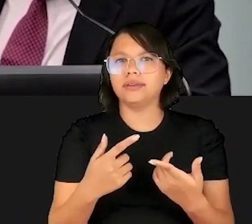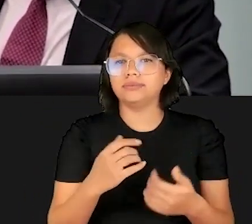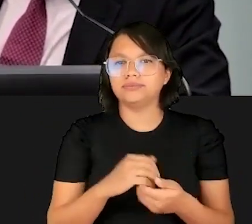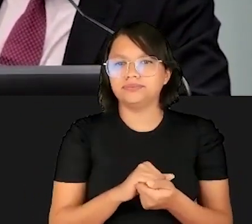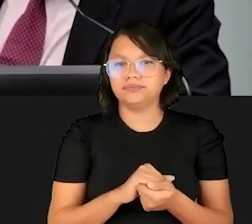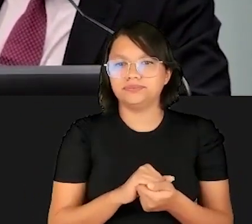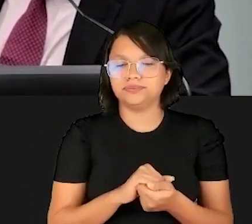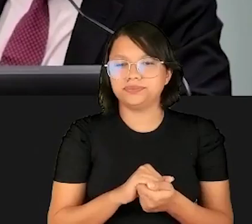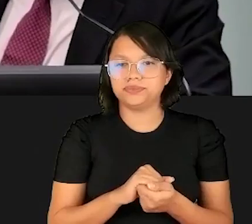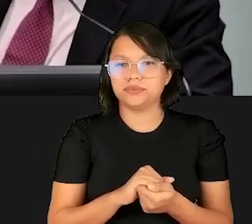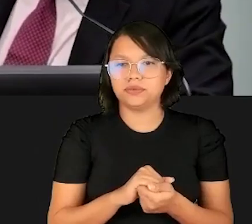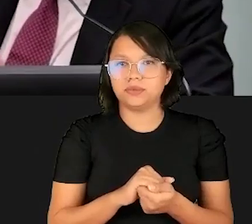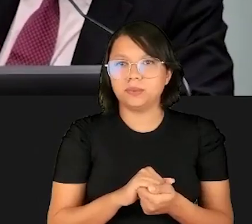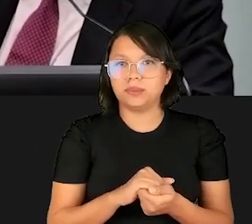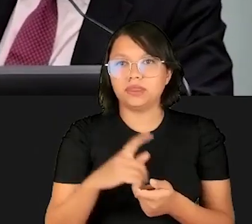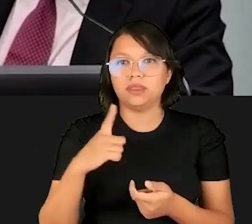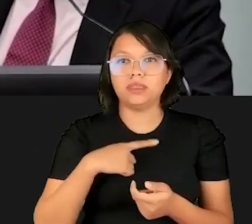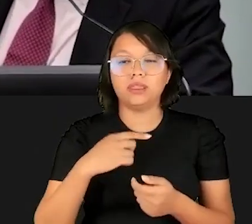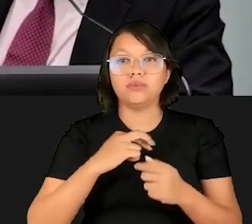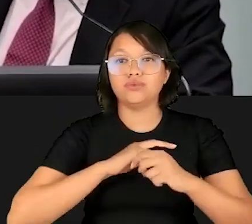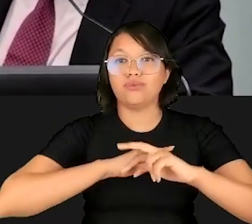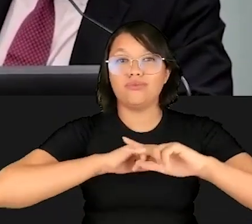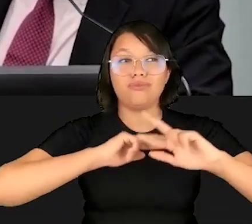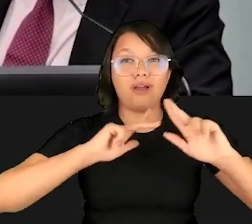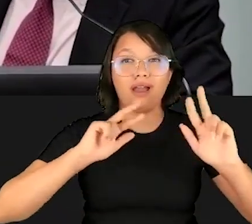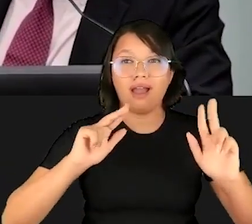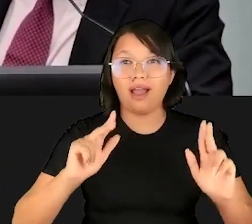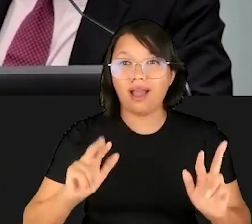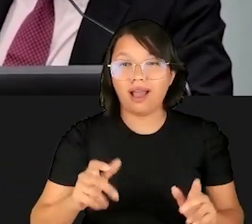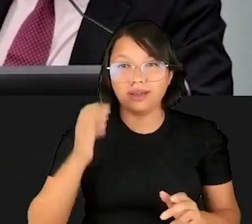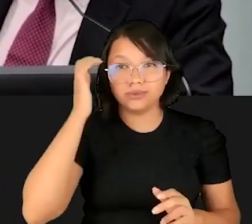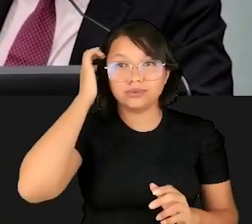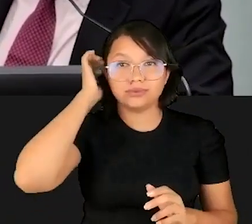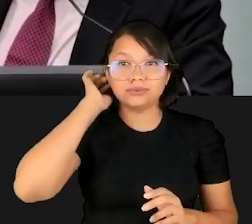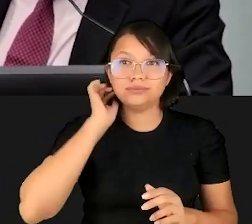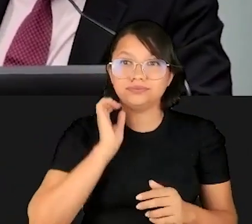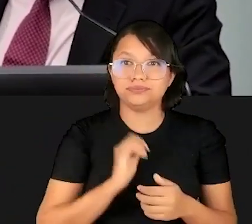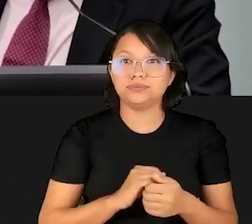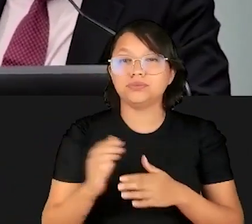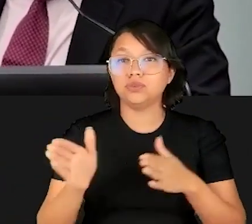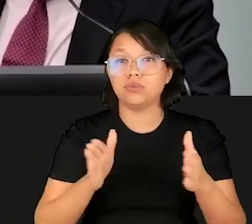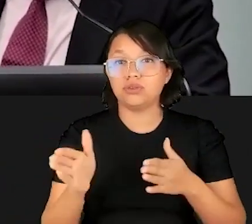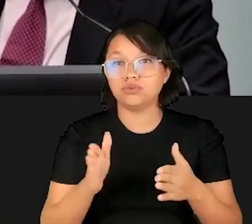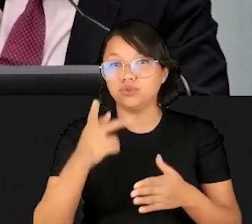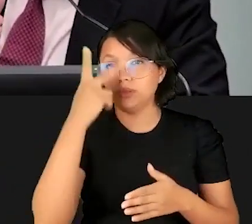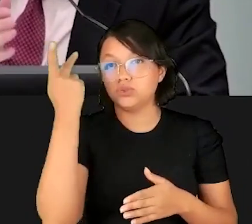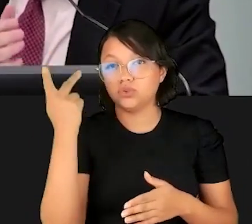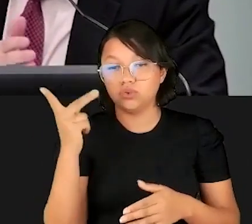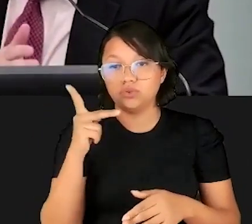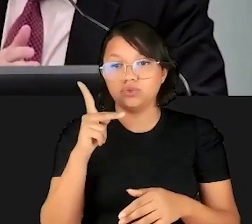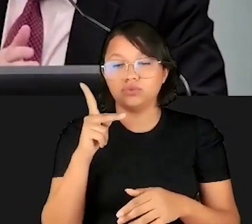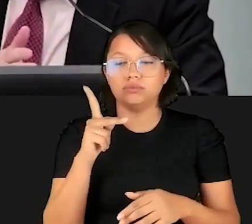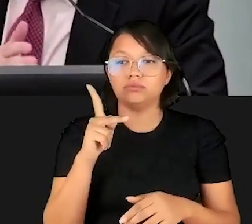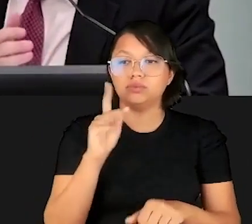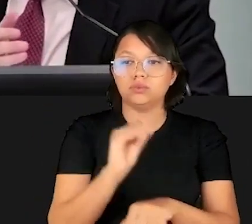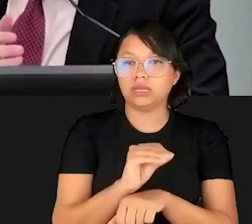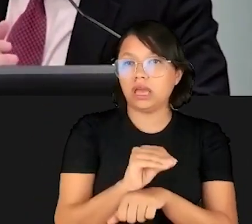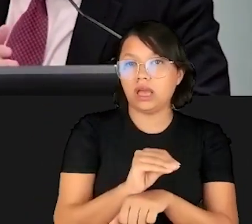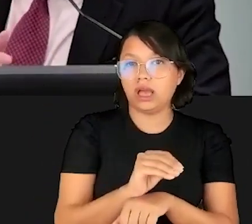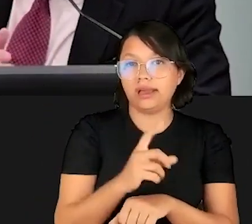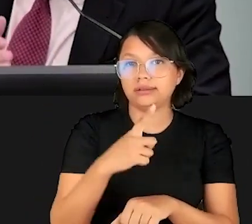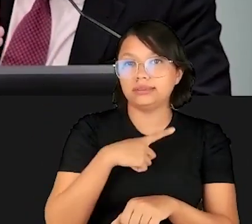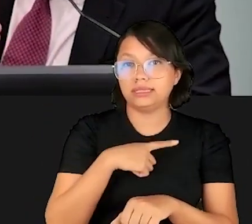frente. Porque nós temos vários gargalos no tratamento dos pacientes com câncer no SUS. Então, tem o momento